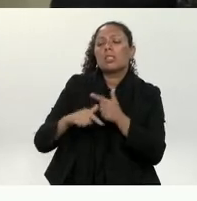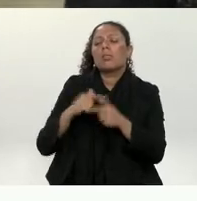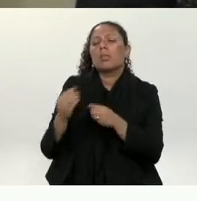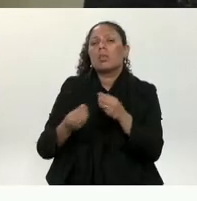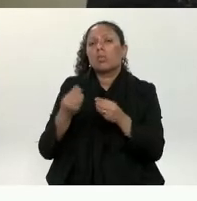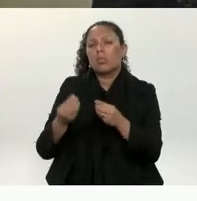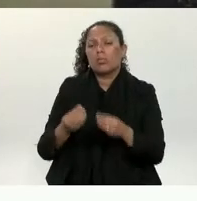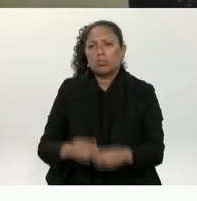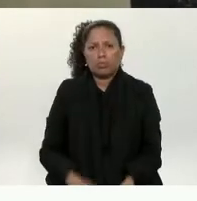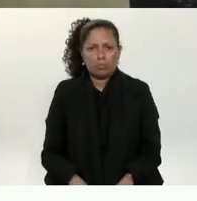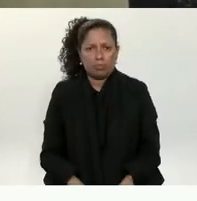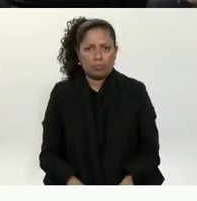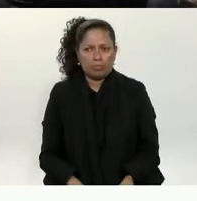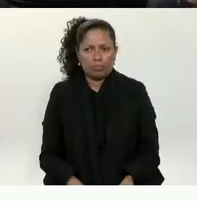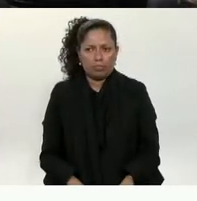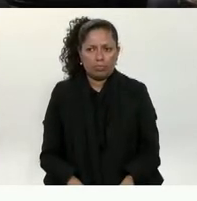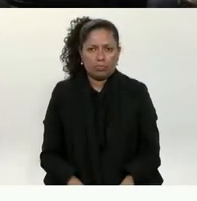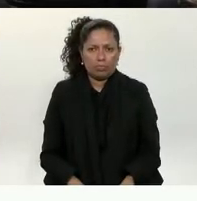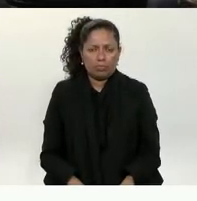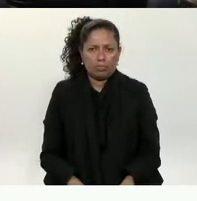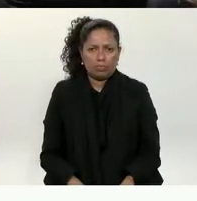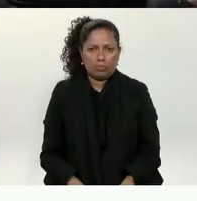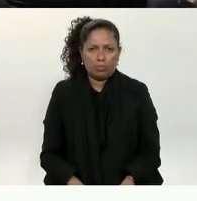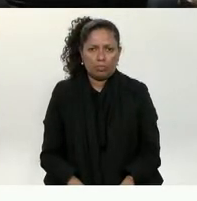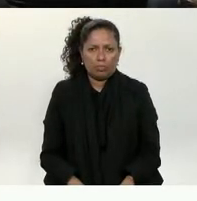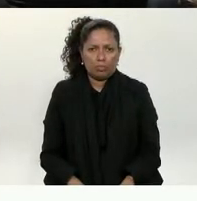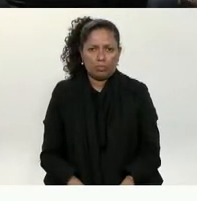necessários. Obrigado, senhor presidente.